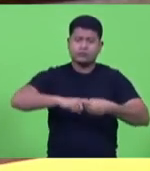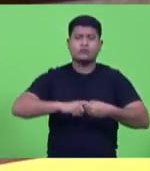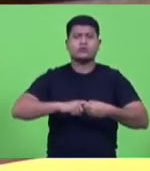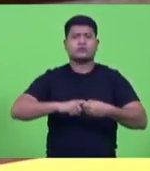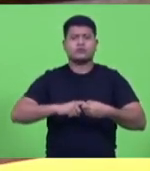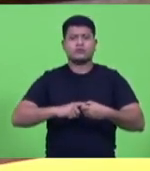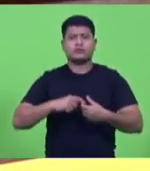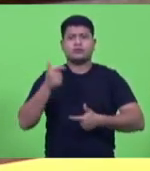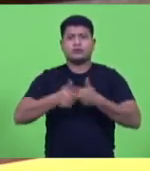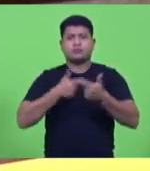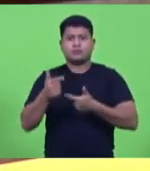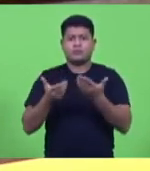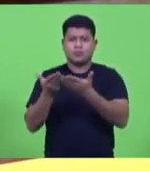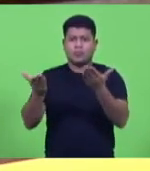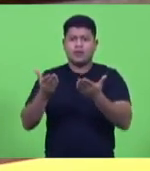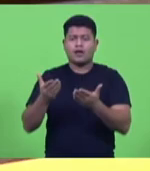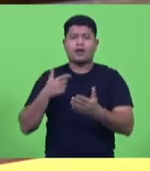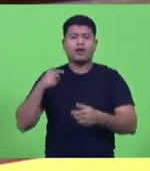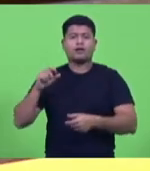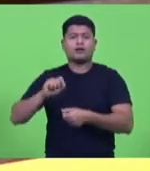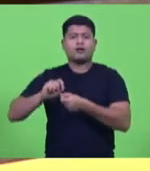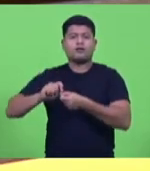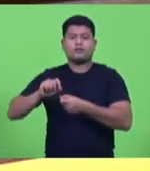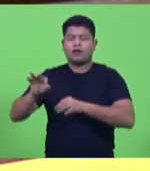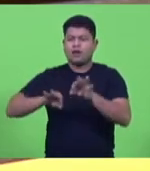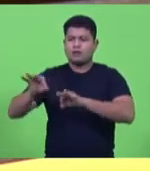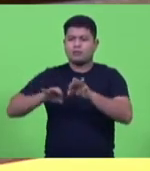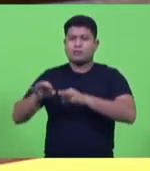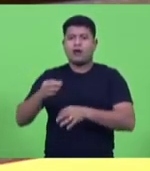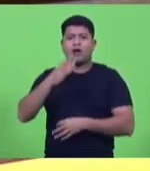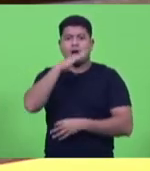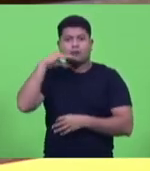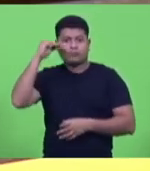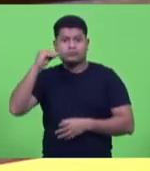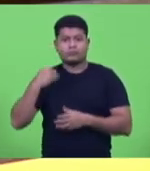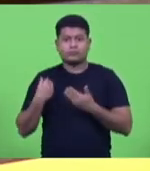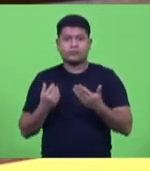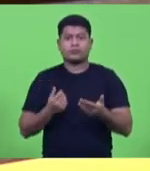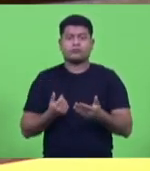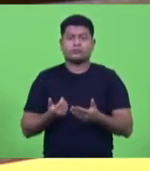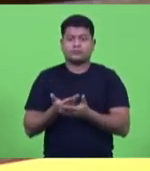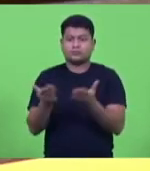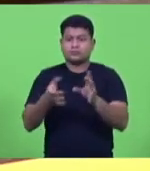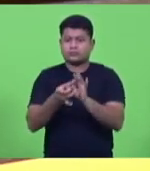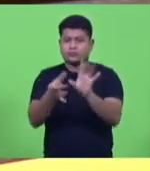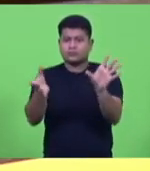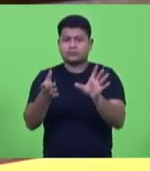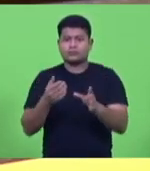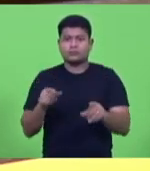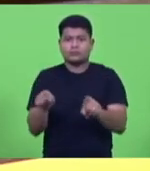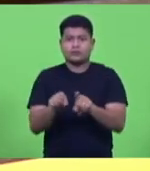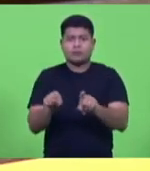Os padeiros tiveram que ser vacinados antes de fazer o pão que alimenta todos nós? O caixa do